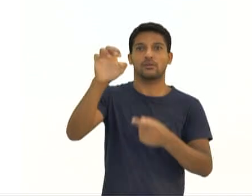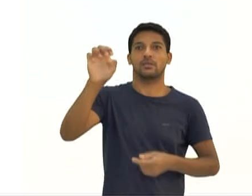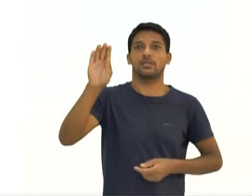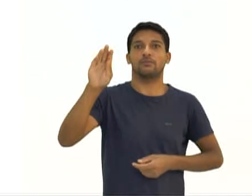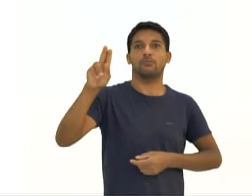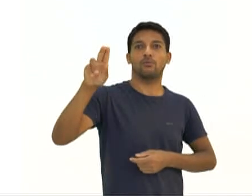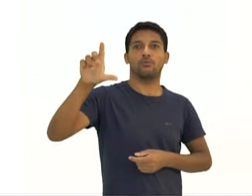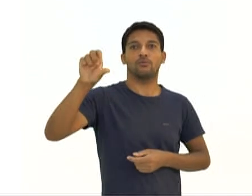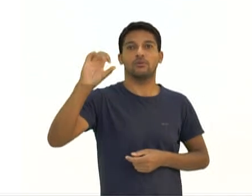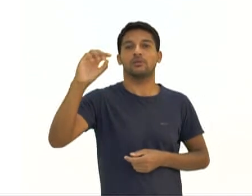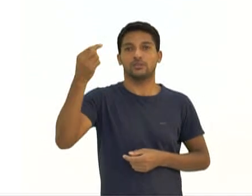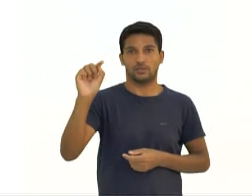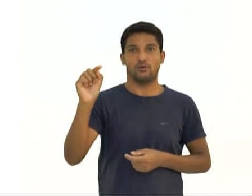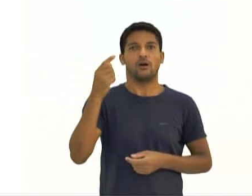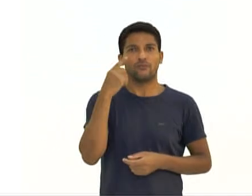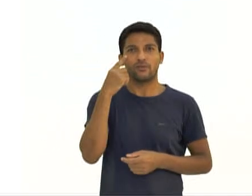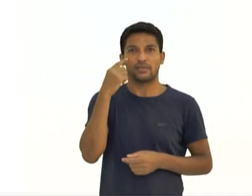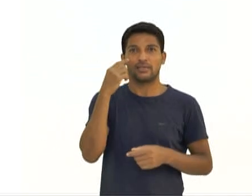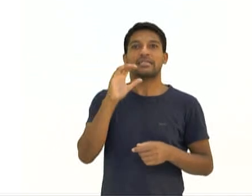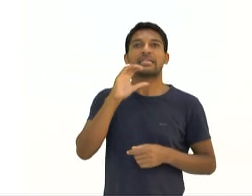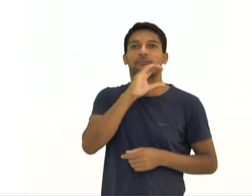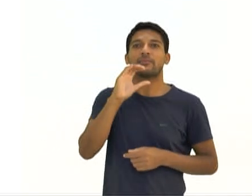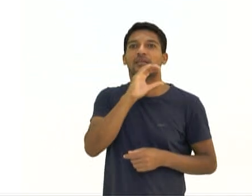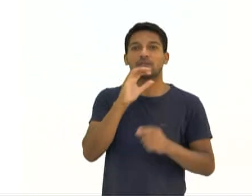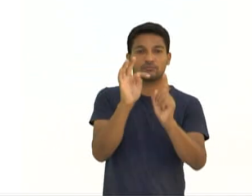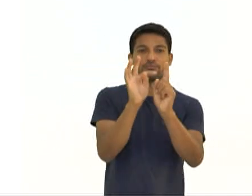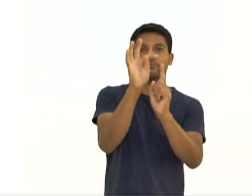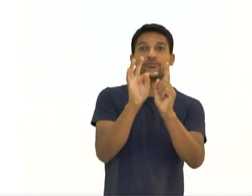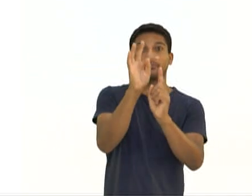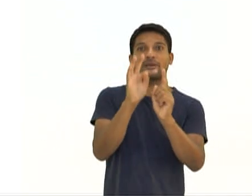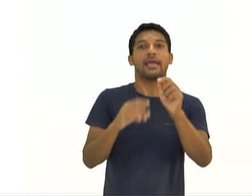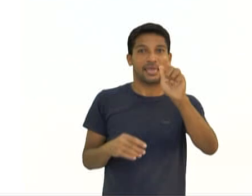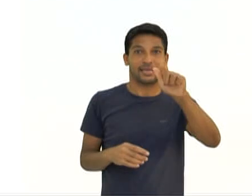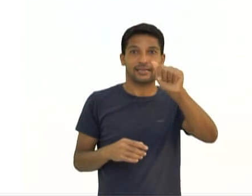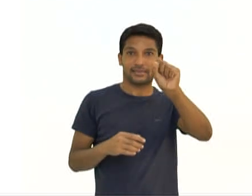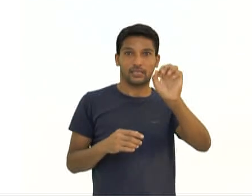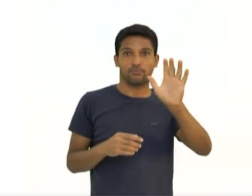a substância ela vai sair do estado